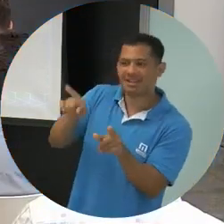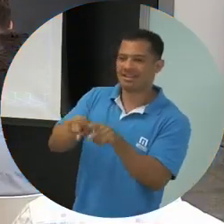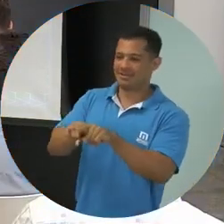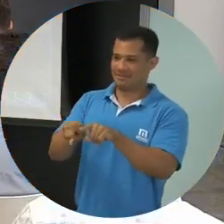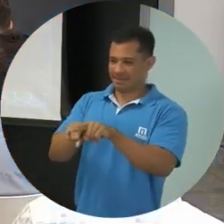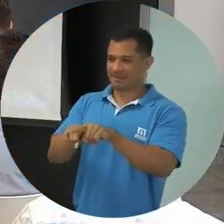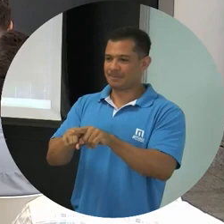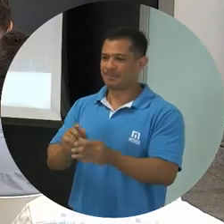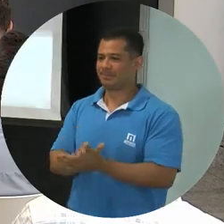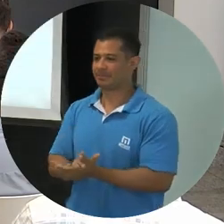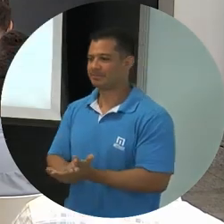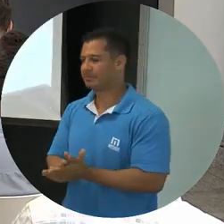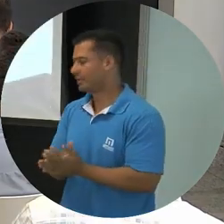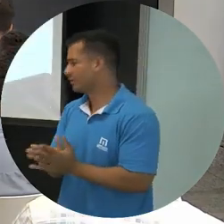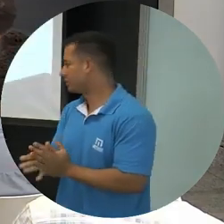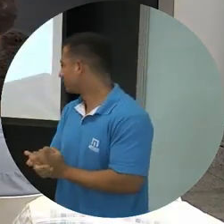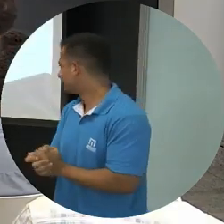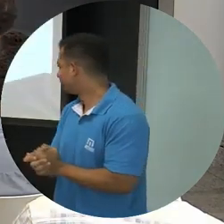Tá?